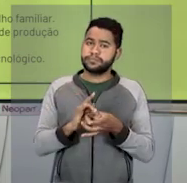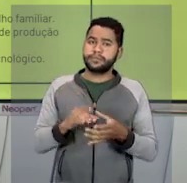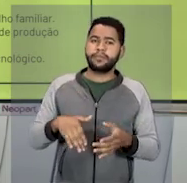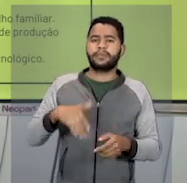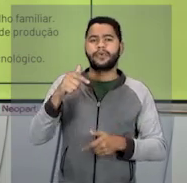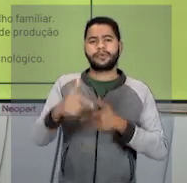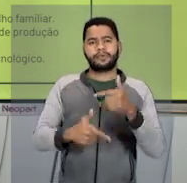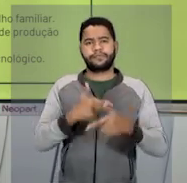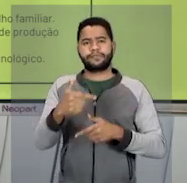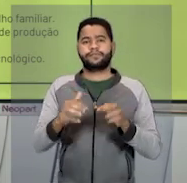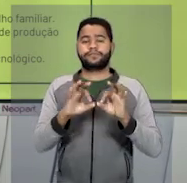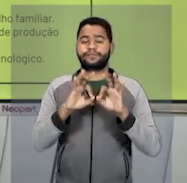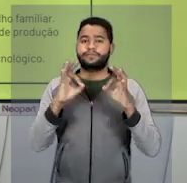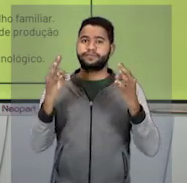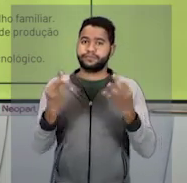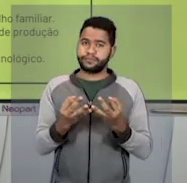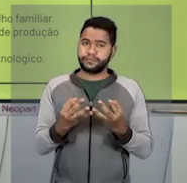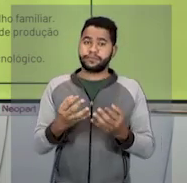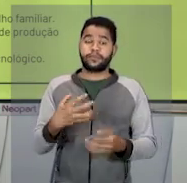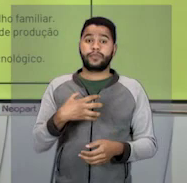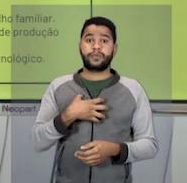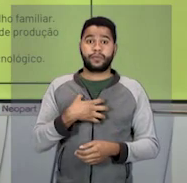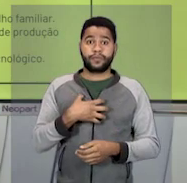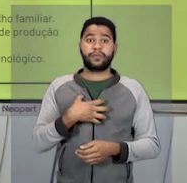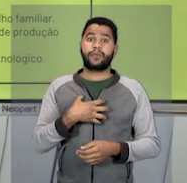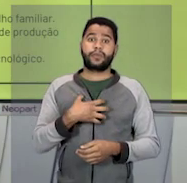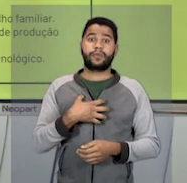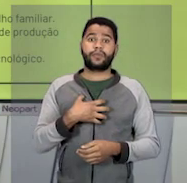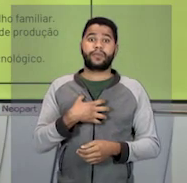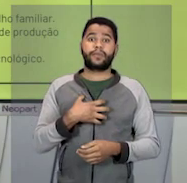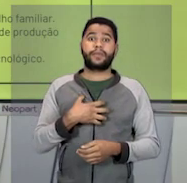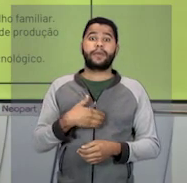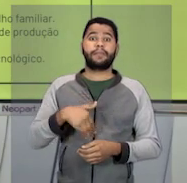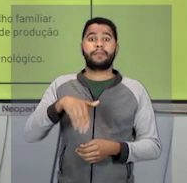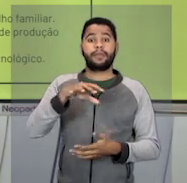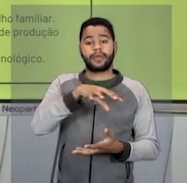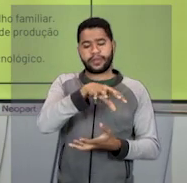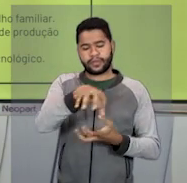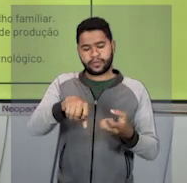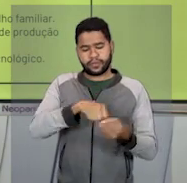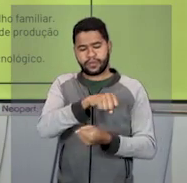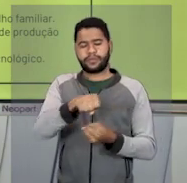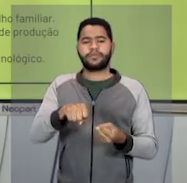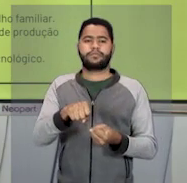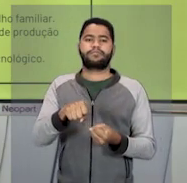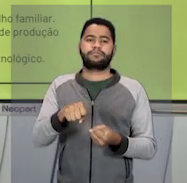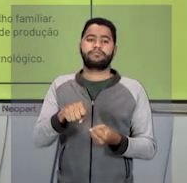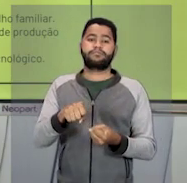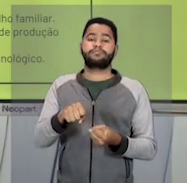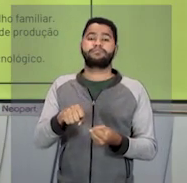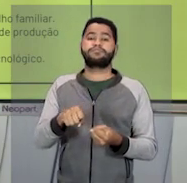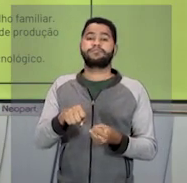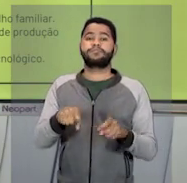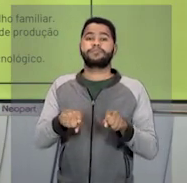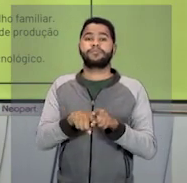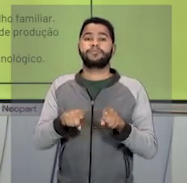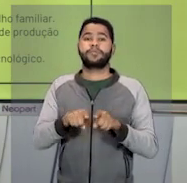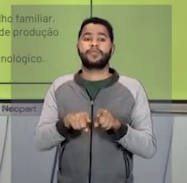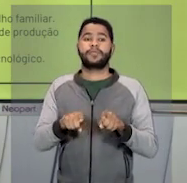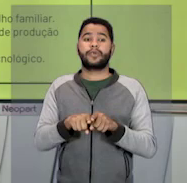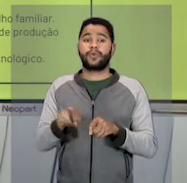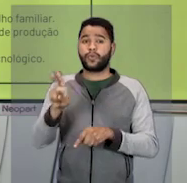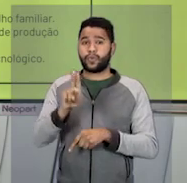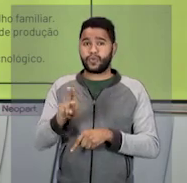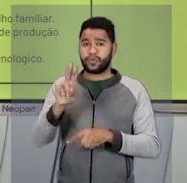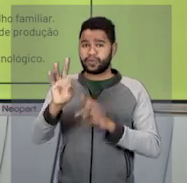trabalho familiar, é uma forma, vamos dizer assim, mais sustentável de produção agrícola e o menor emprego